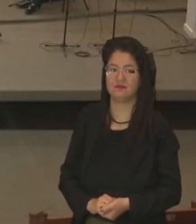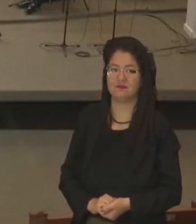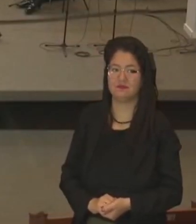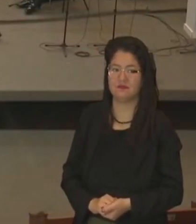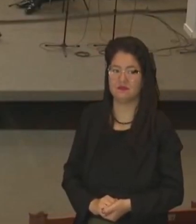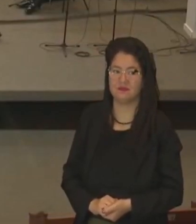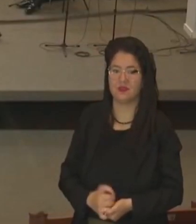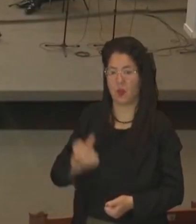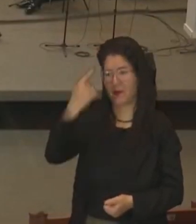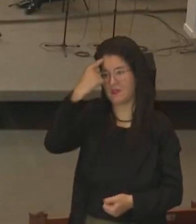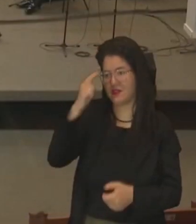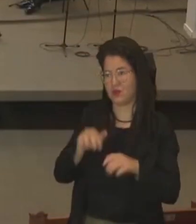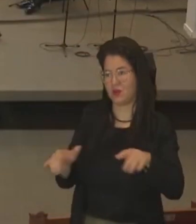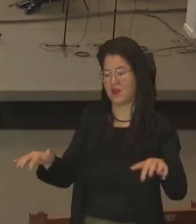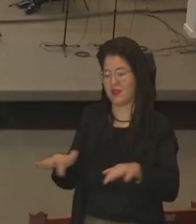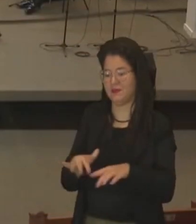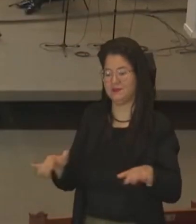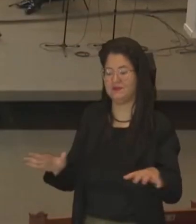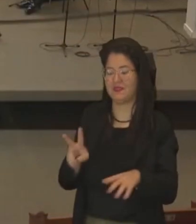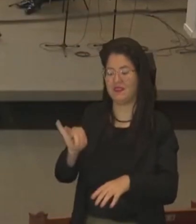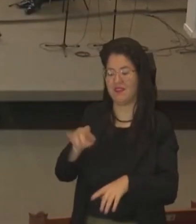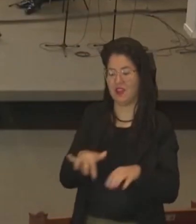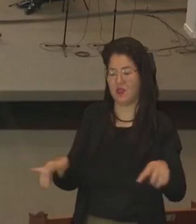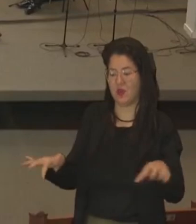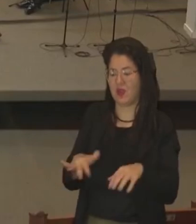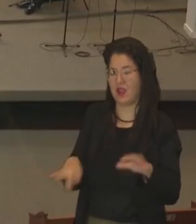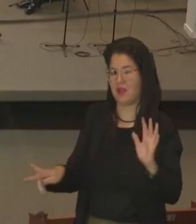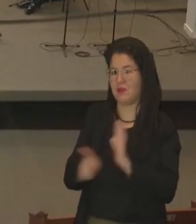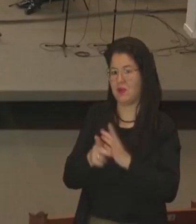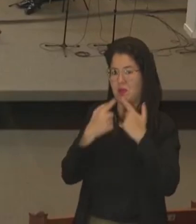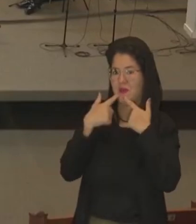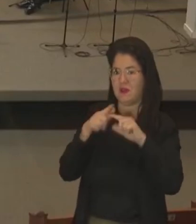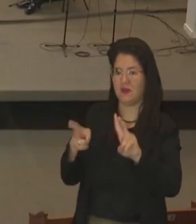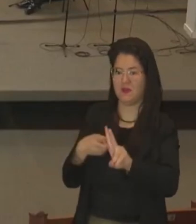Achei que ele ia tocar. Ele vai tocar em xerente, meus irmãos.